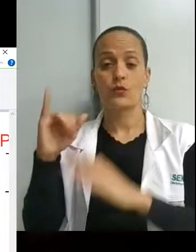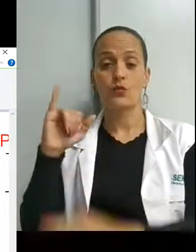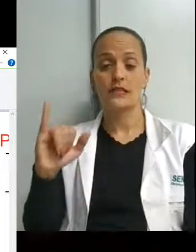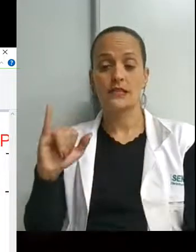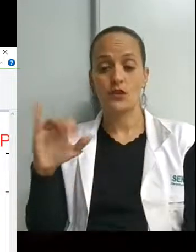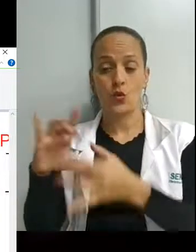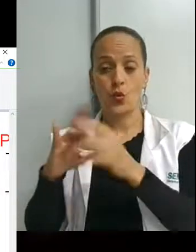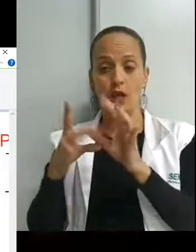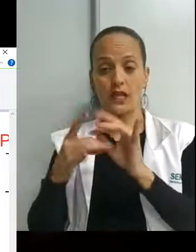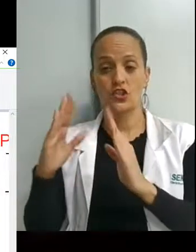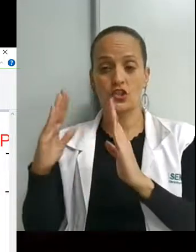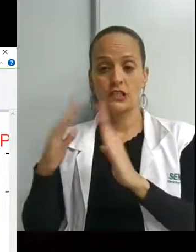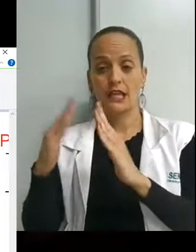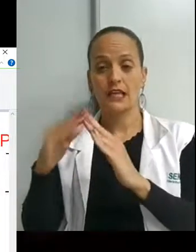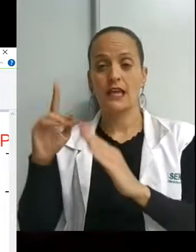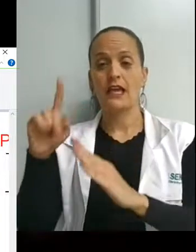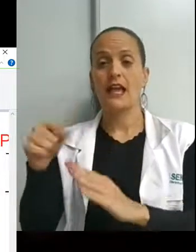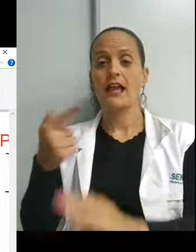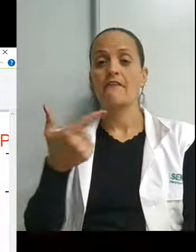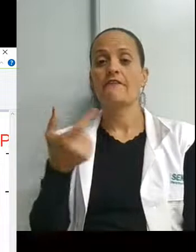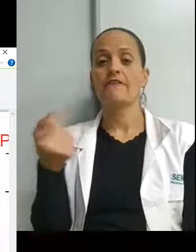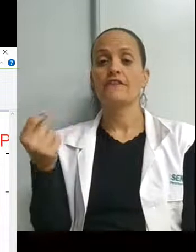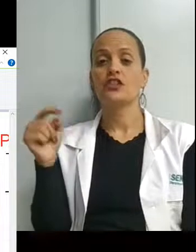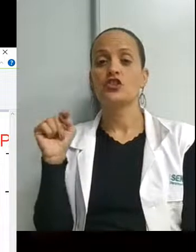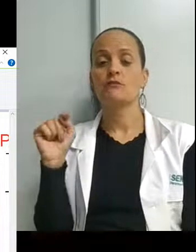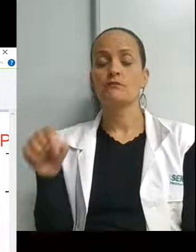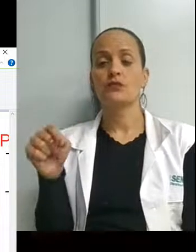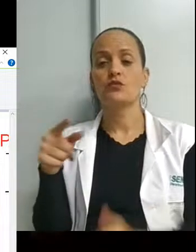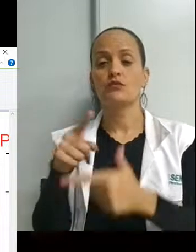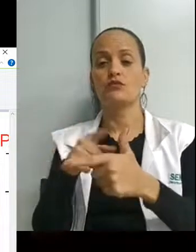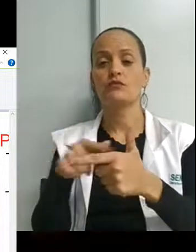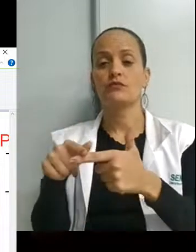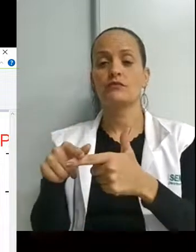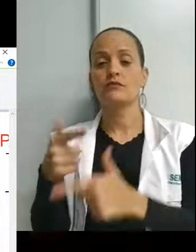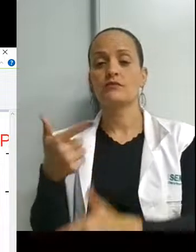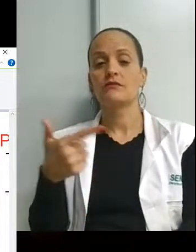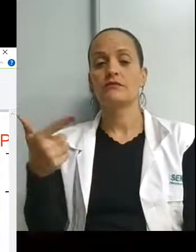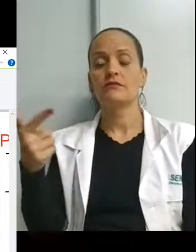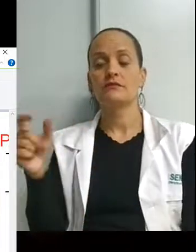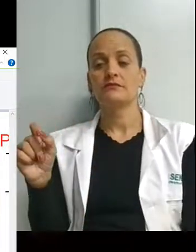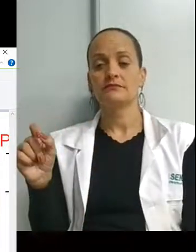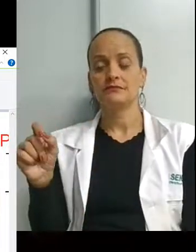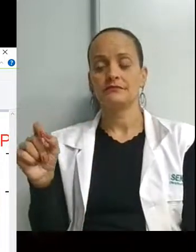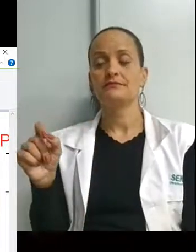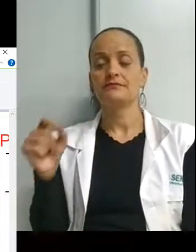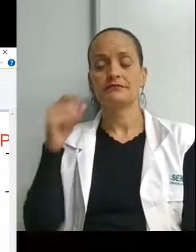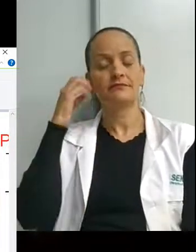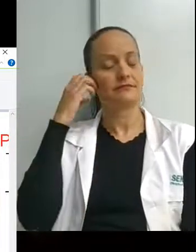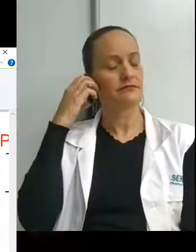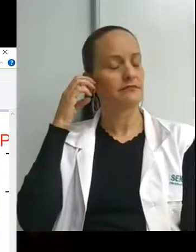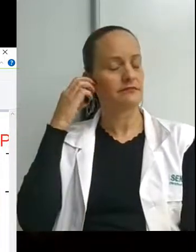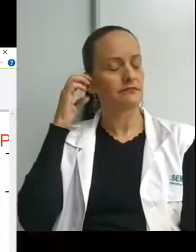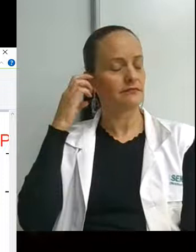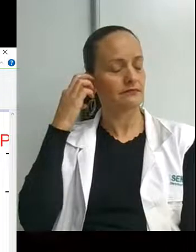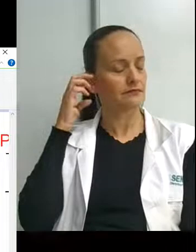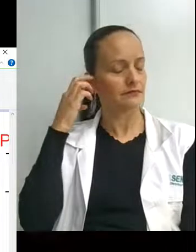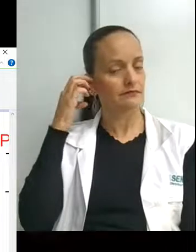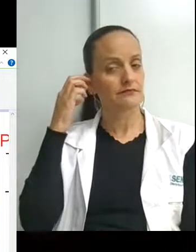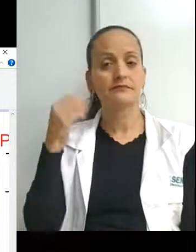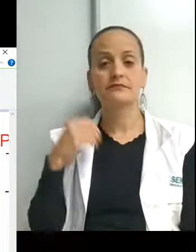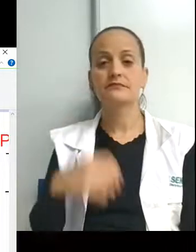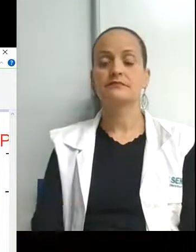né? Dividido por quem? Por 220, que é a tensão de alimentação, certo? Então, fazendo